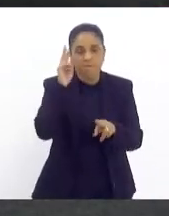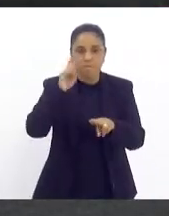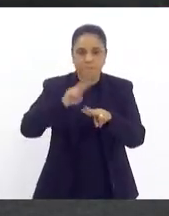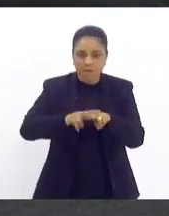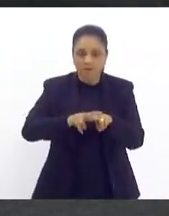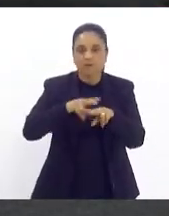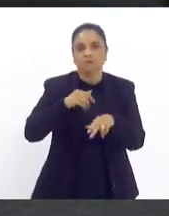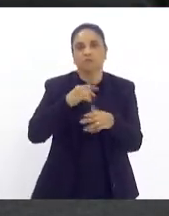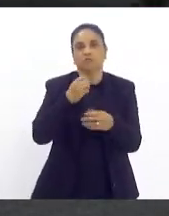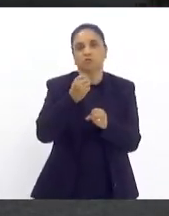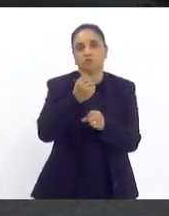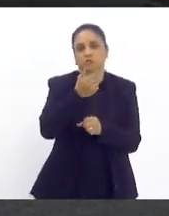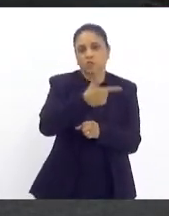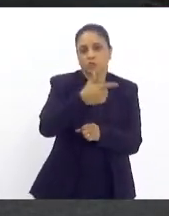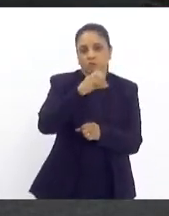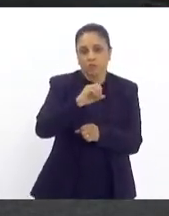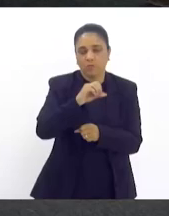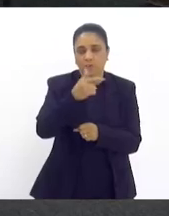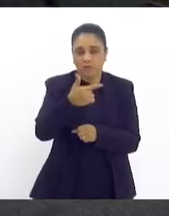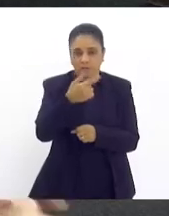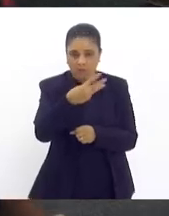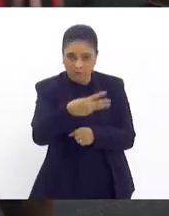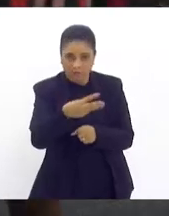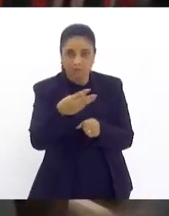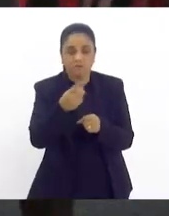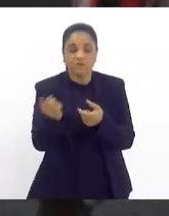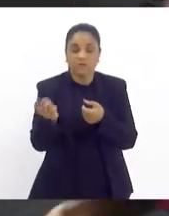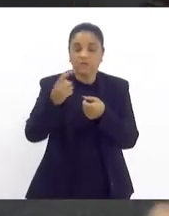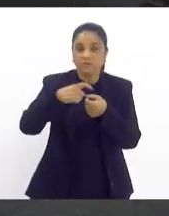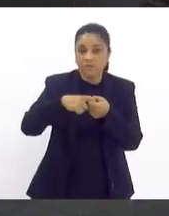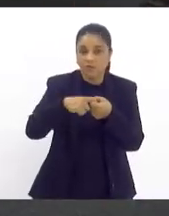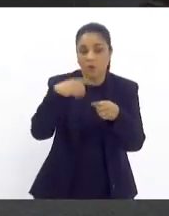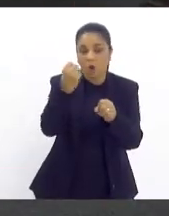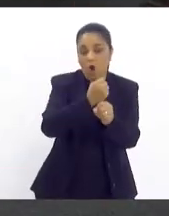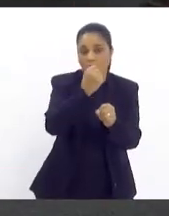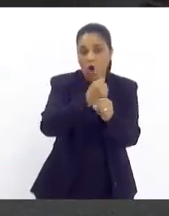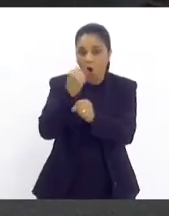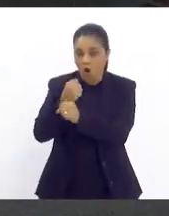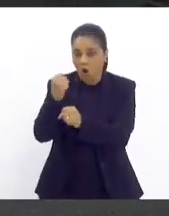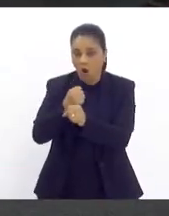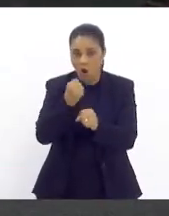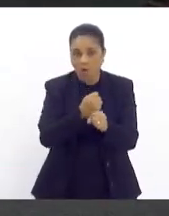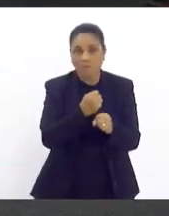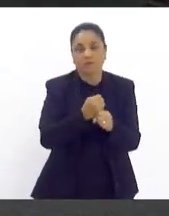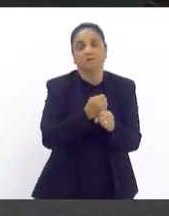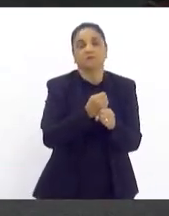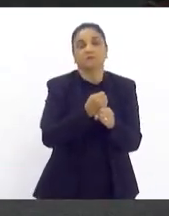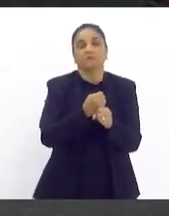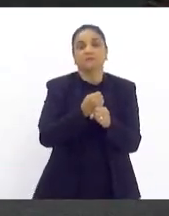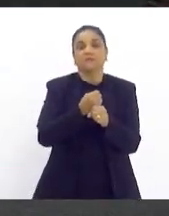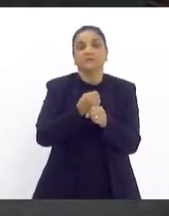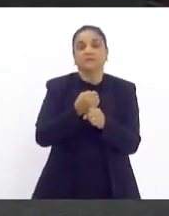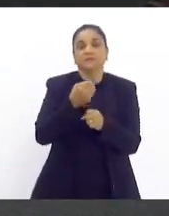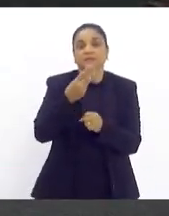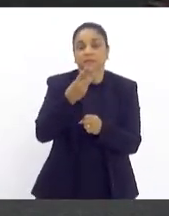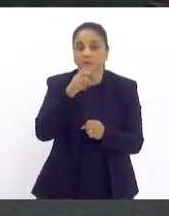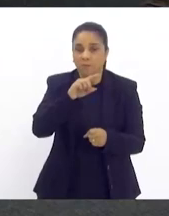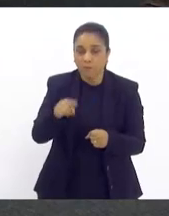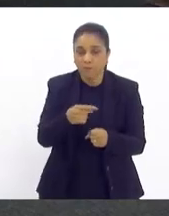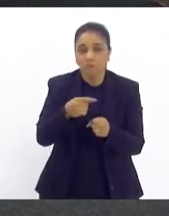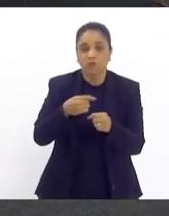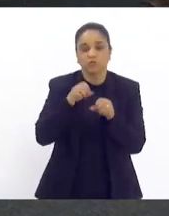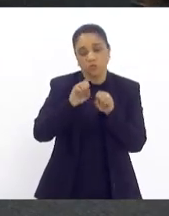2013 e determinou a retomada de 4.000 obras financiadas pelo Fundo Nacional de Desenvolvimento da Educação